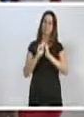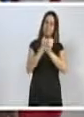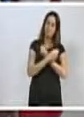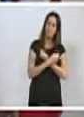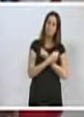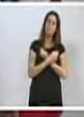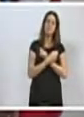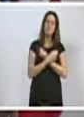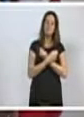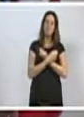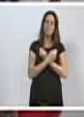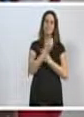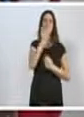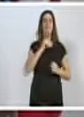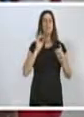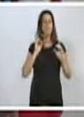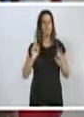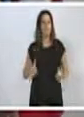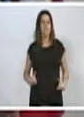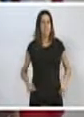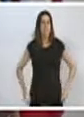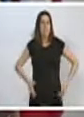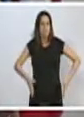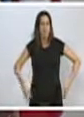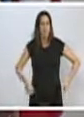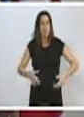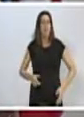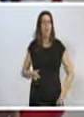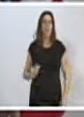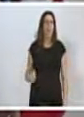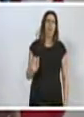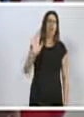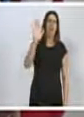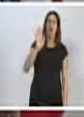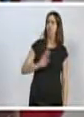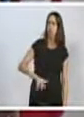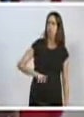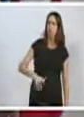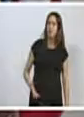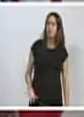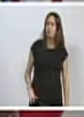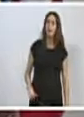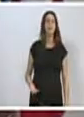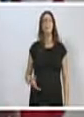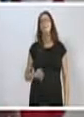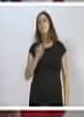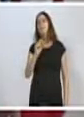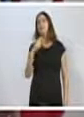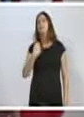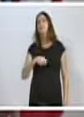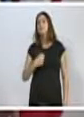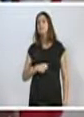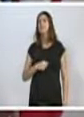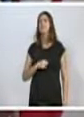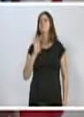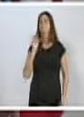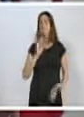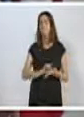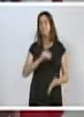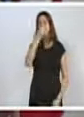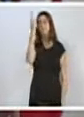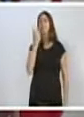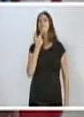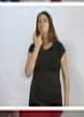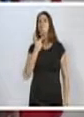brinquedo para crianças cadeirantes não custa muito, não. Só custa a vontade de as pessoas